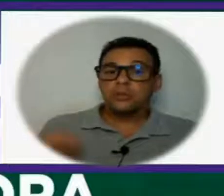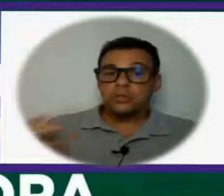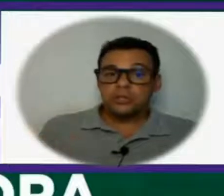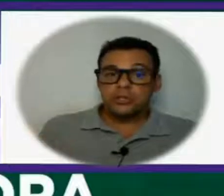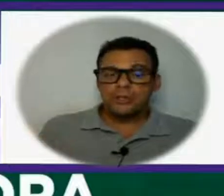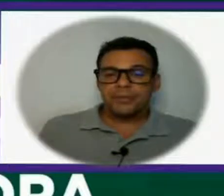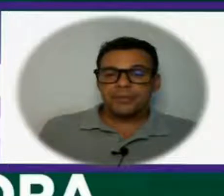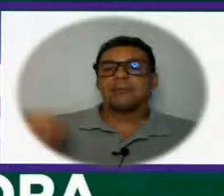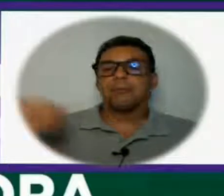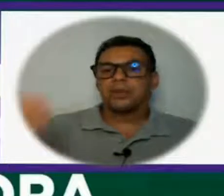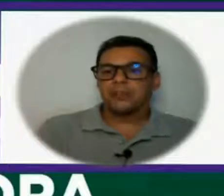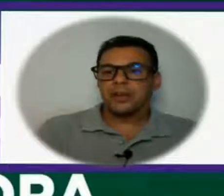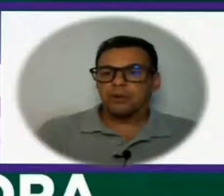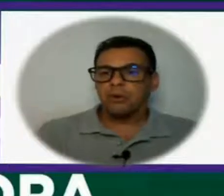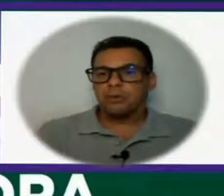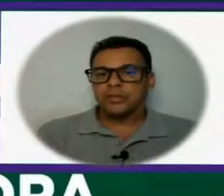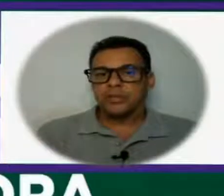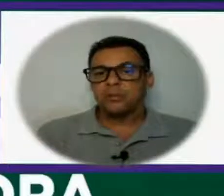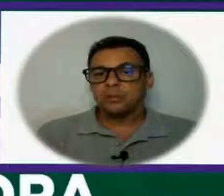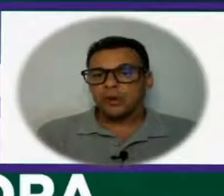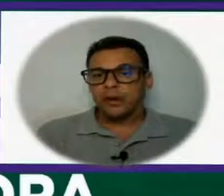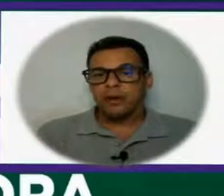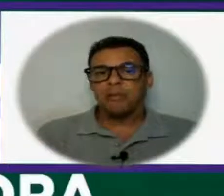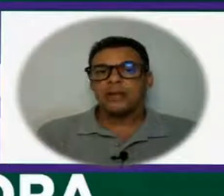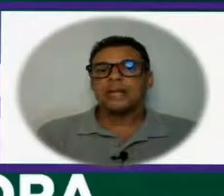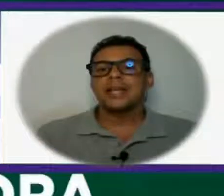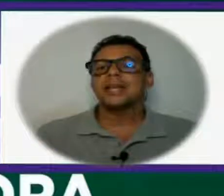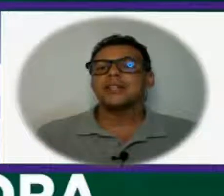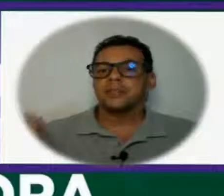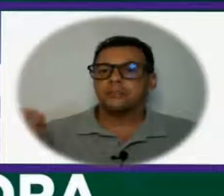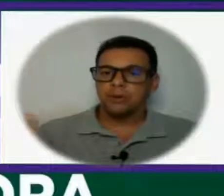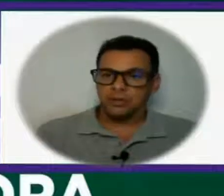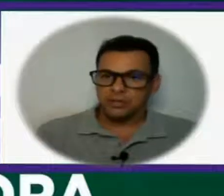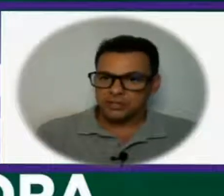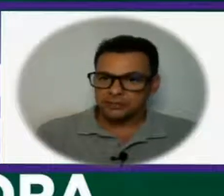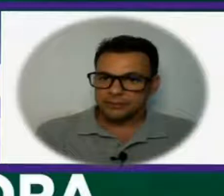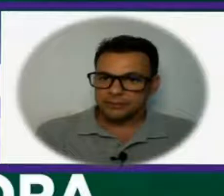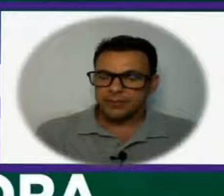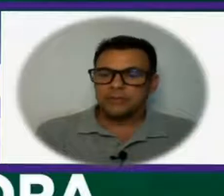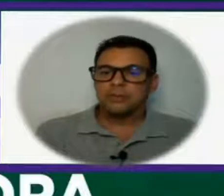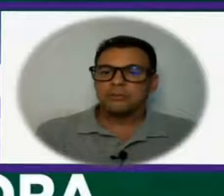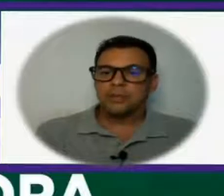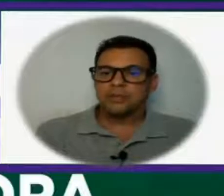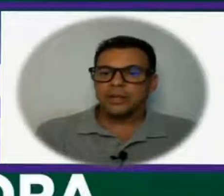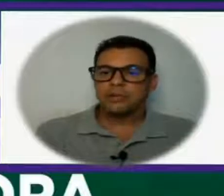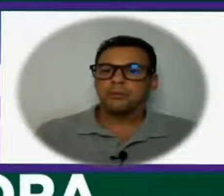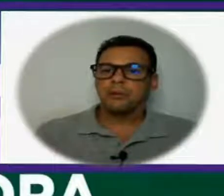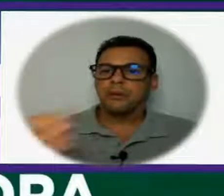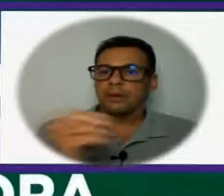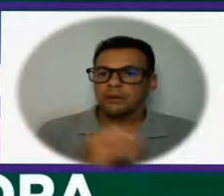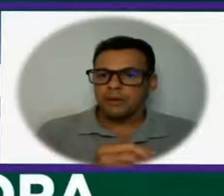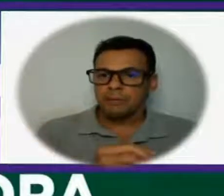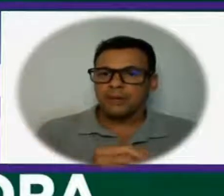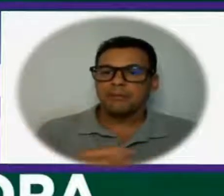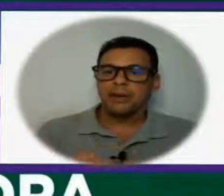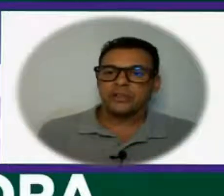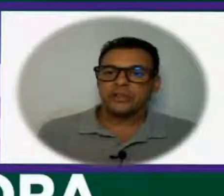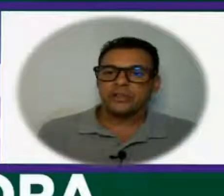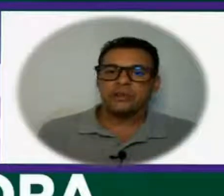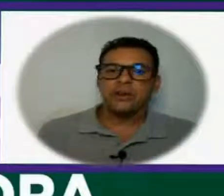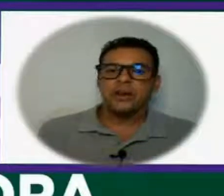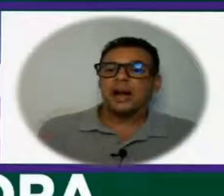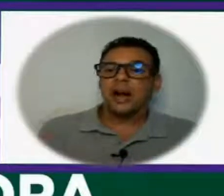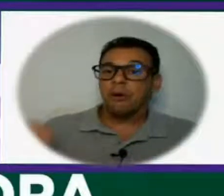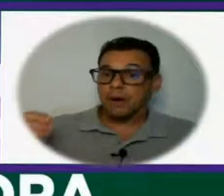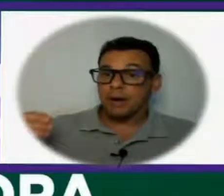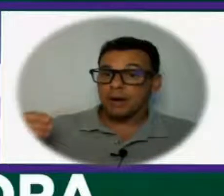Quantos Aí depois Vem logo o objeto No plural How many English books Do mesmo jeito No primeiro Na primeira imagem Que